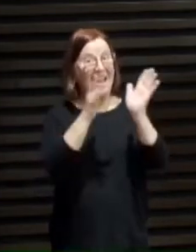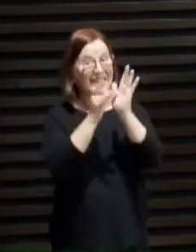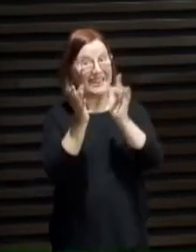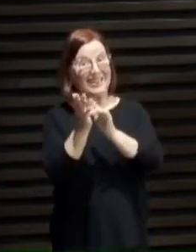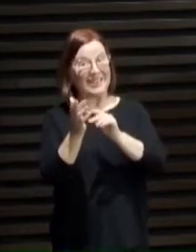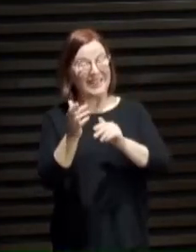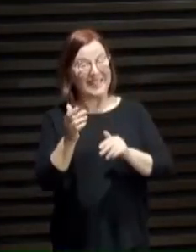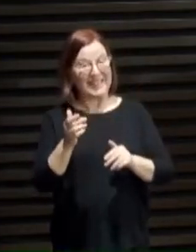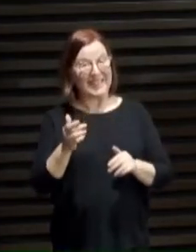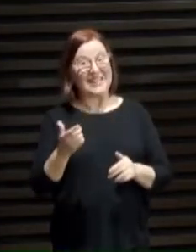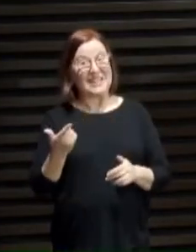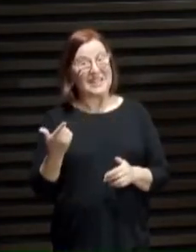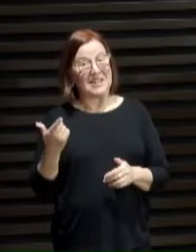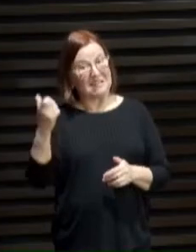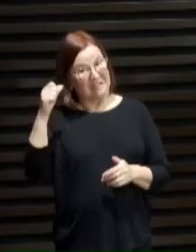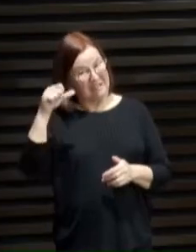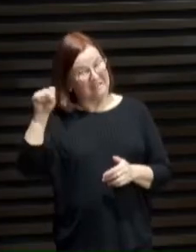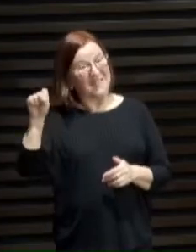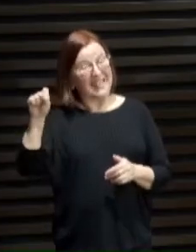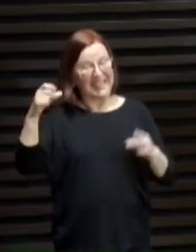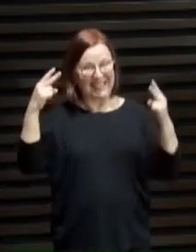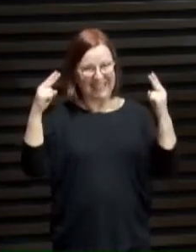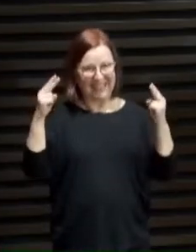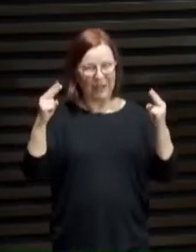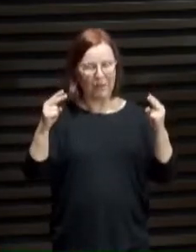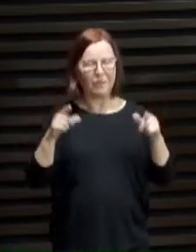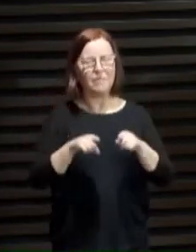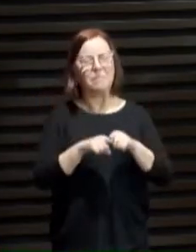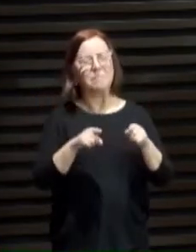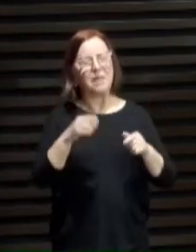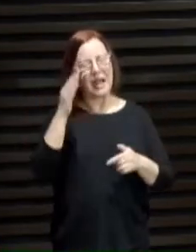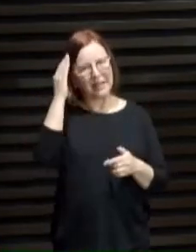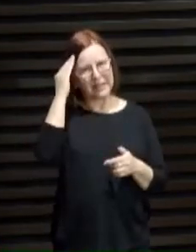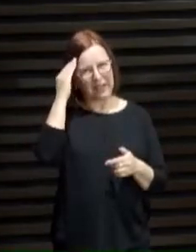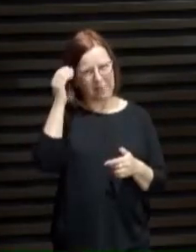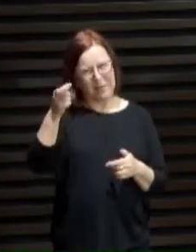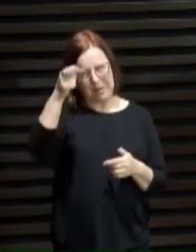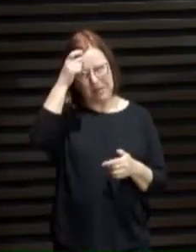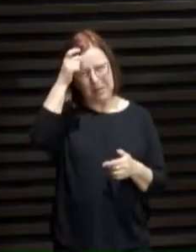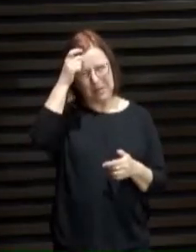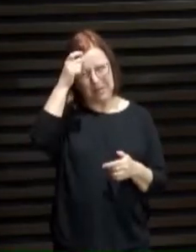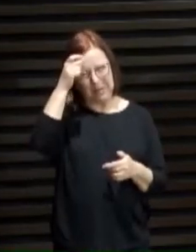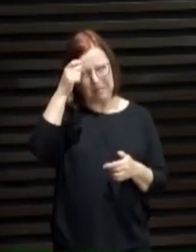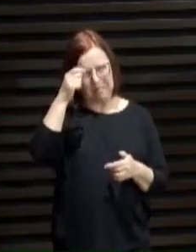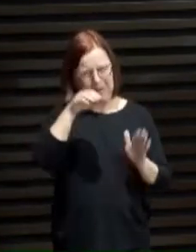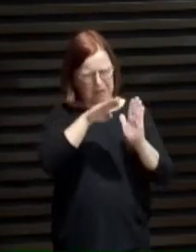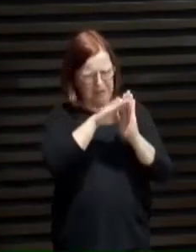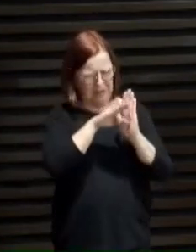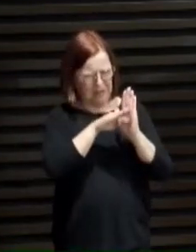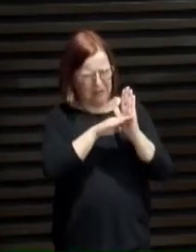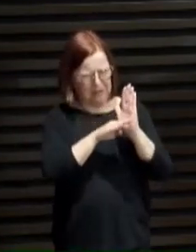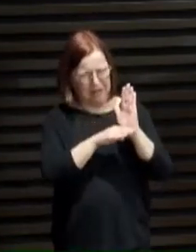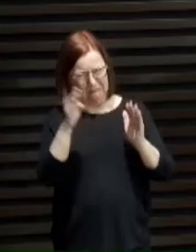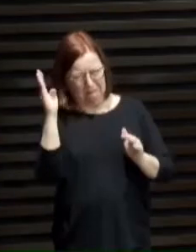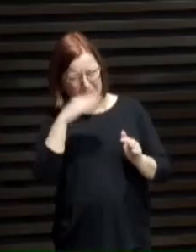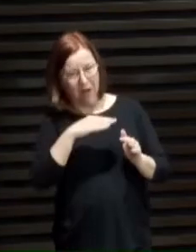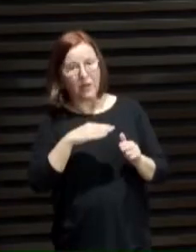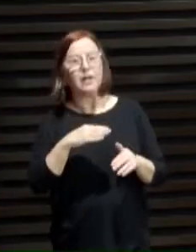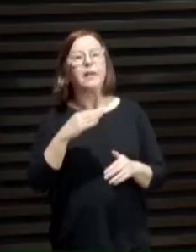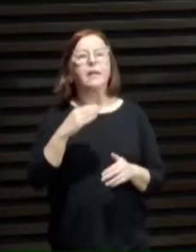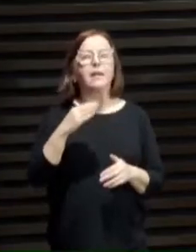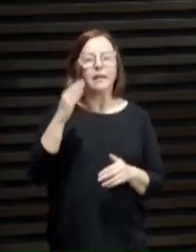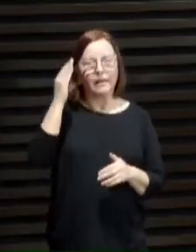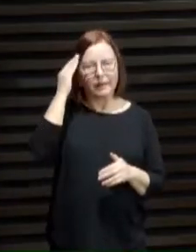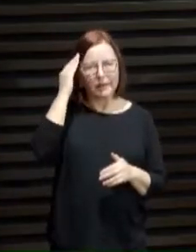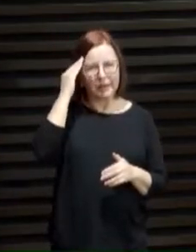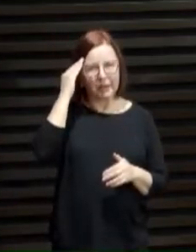Satanás, mas ele sabe o quanto Satanás é ardiloso, e sabe o quanto Judas